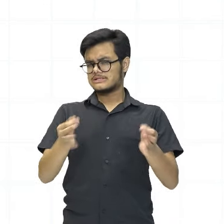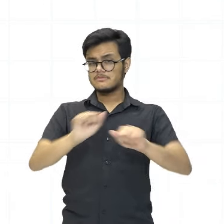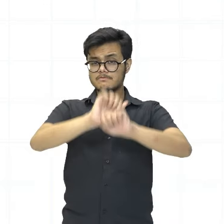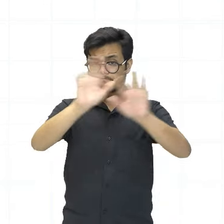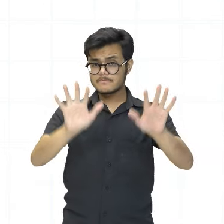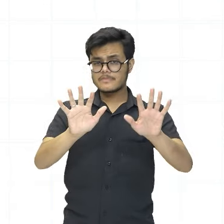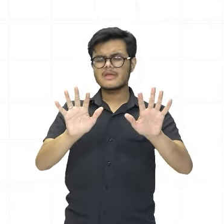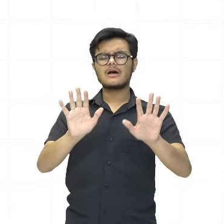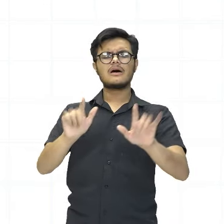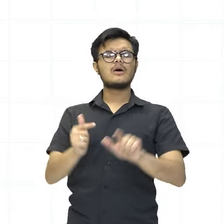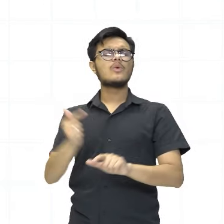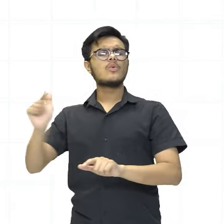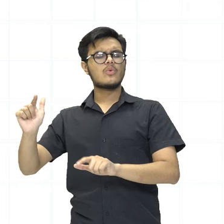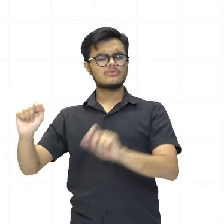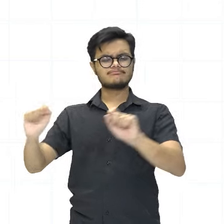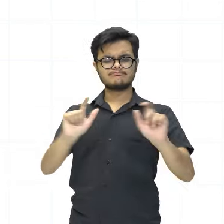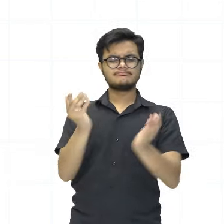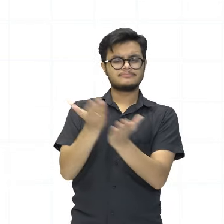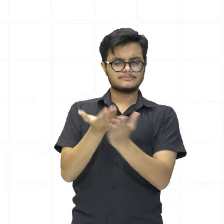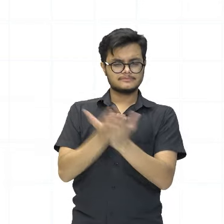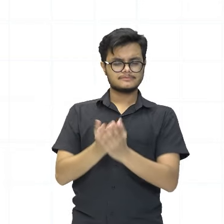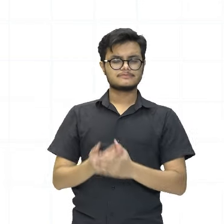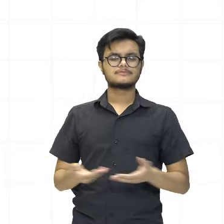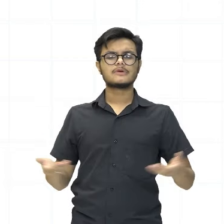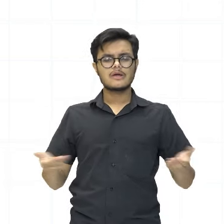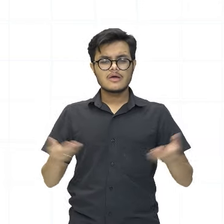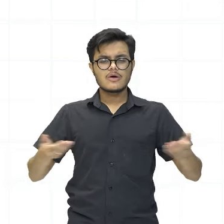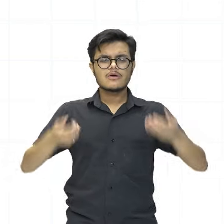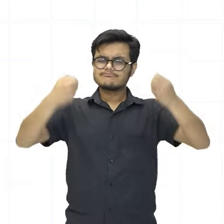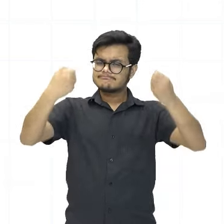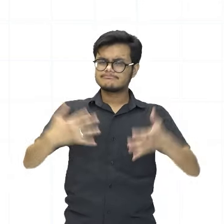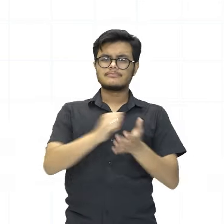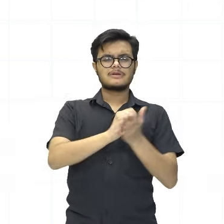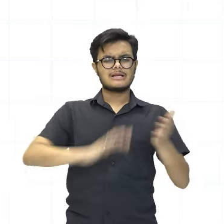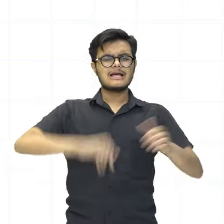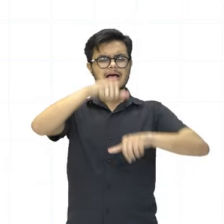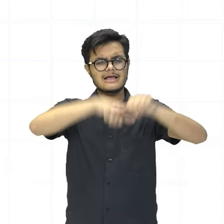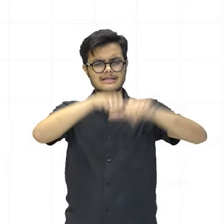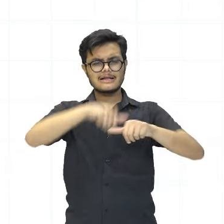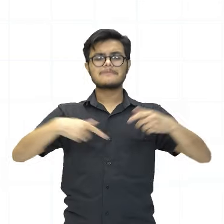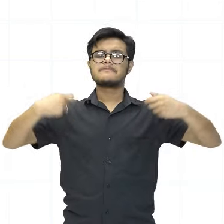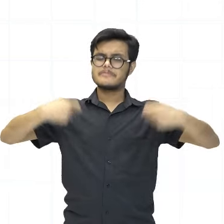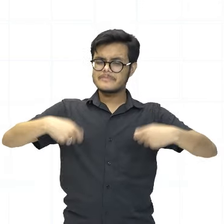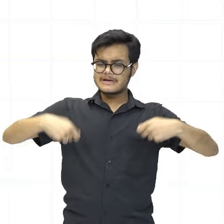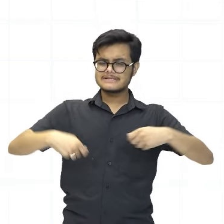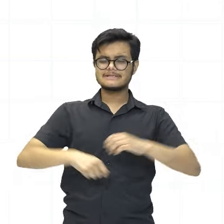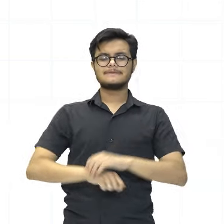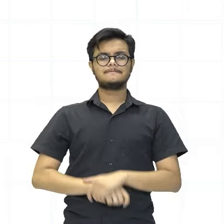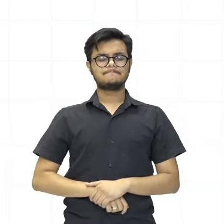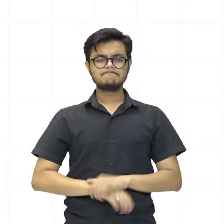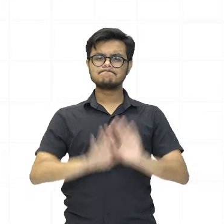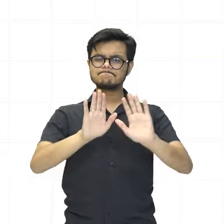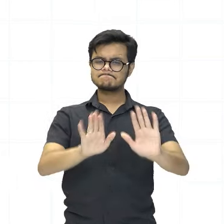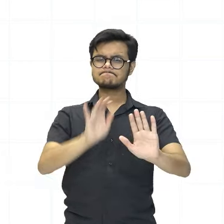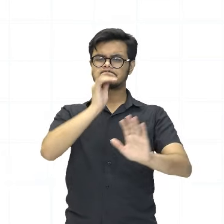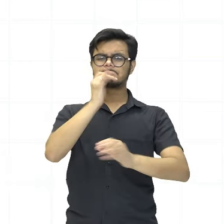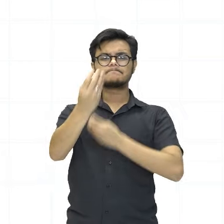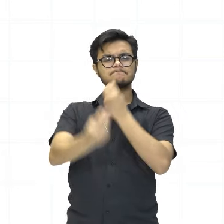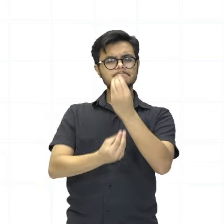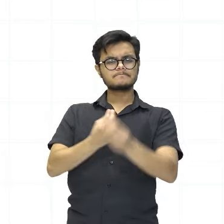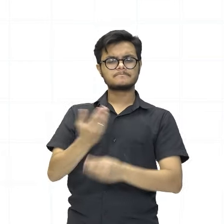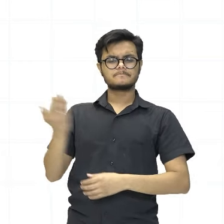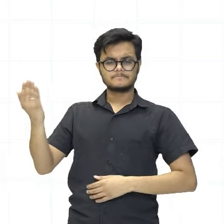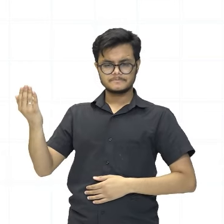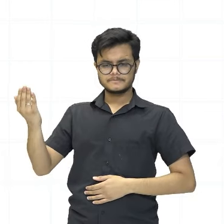passa pra próxima tela na qual nós iremos fazer a análise dessas observações né coloca